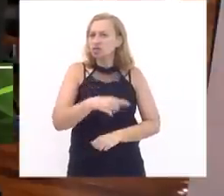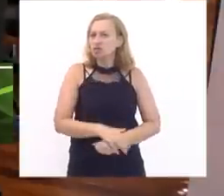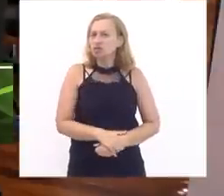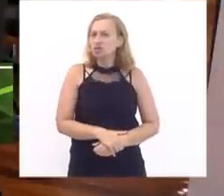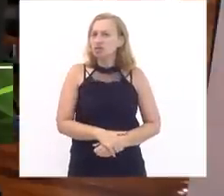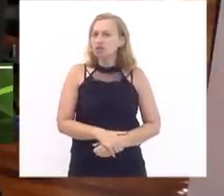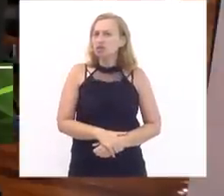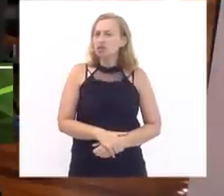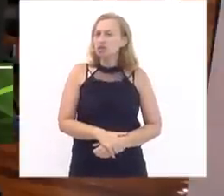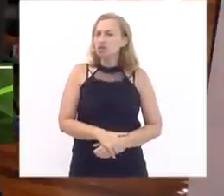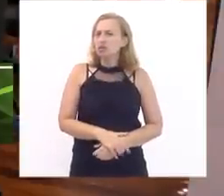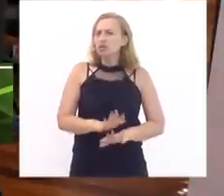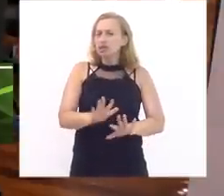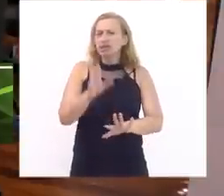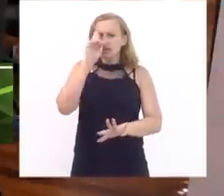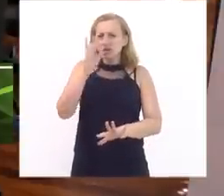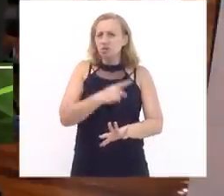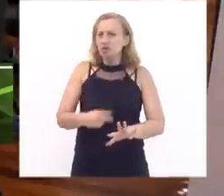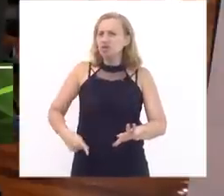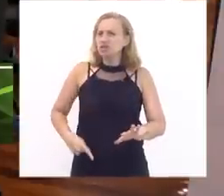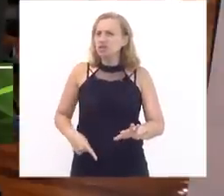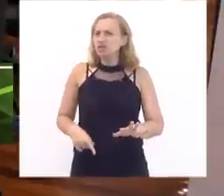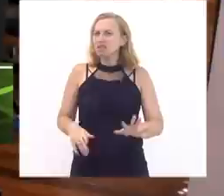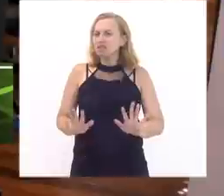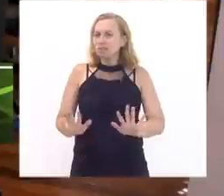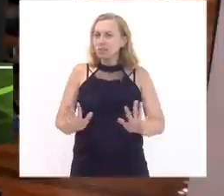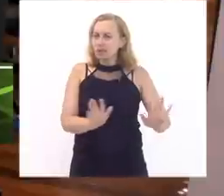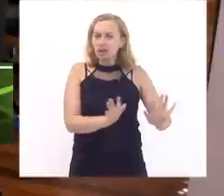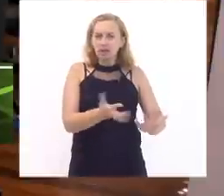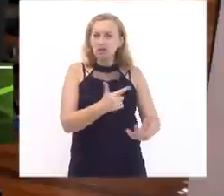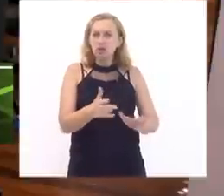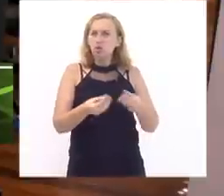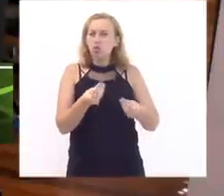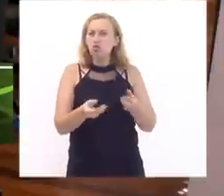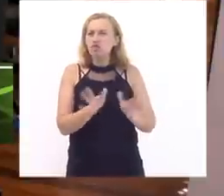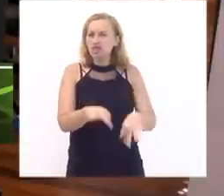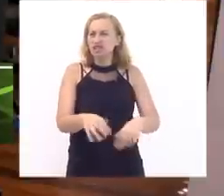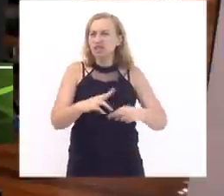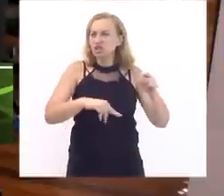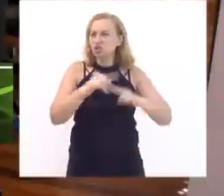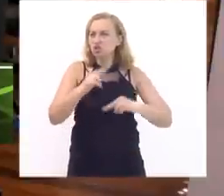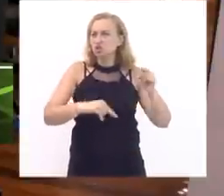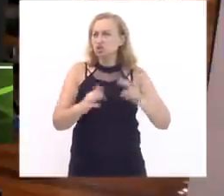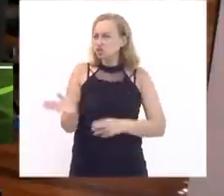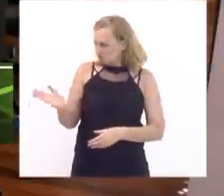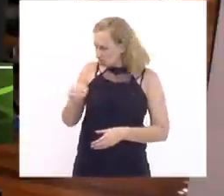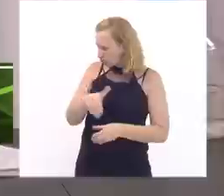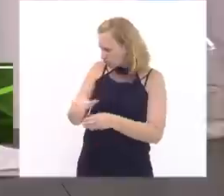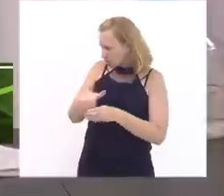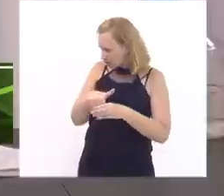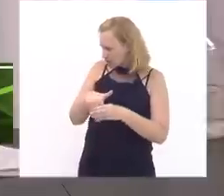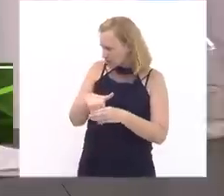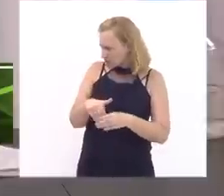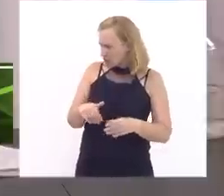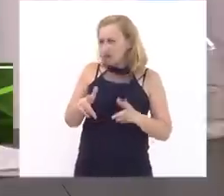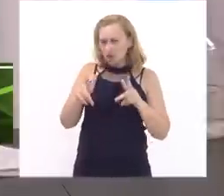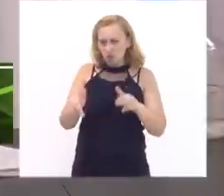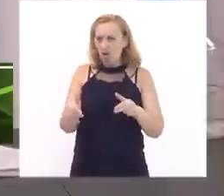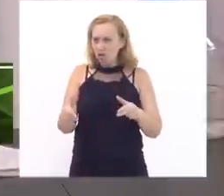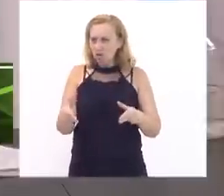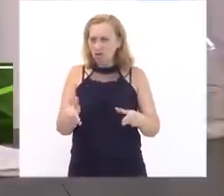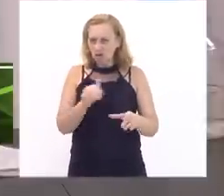Presidente. Não dá para encerrar em junho. Vamos voltar. É só por isso. Vamos usar o mesmo sistema, a